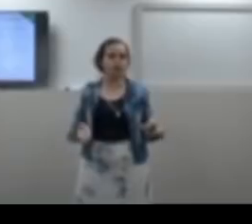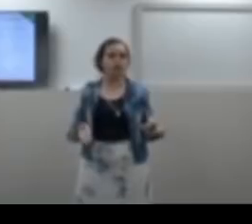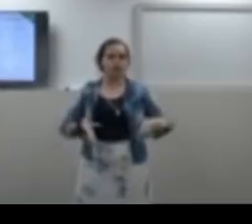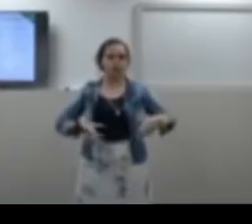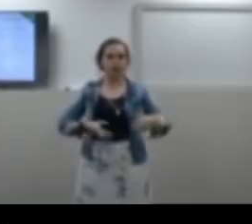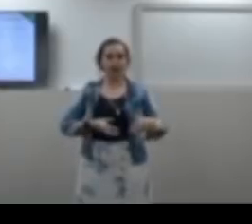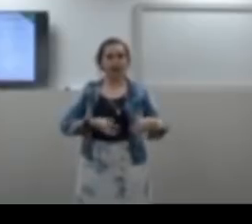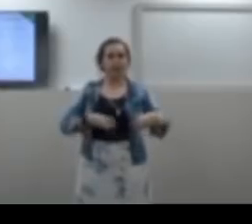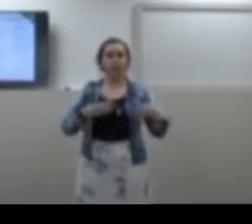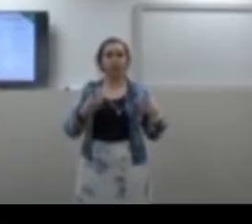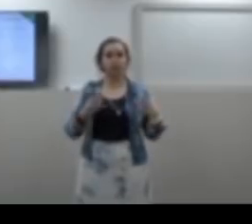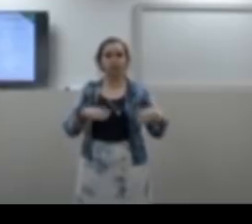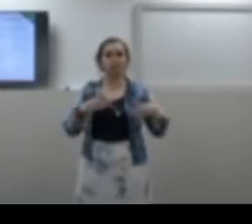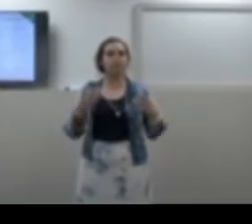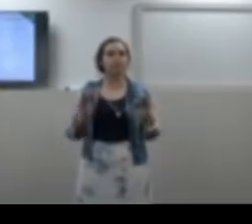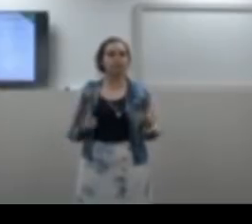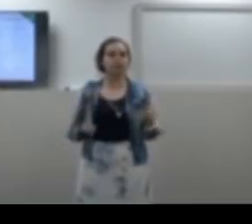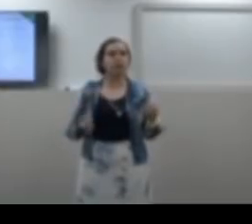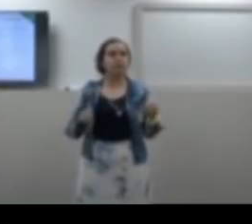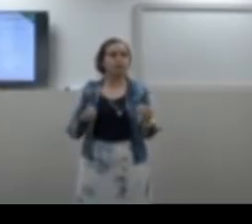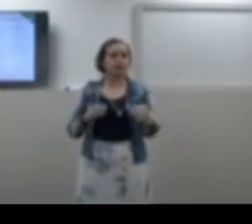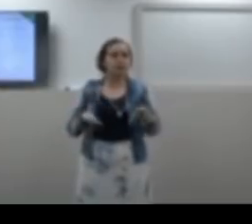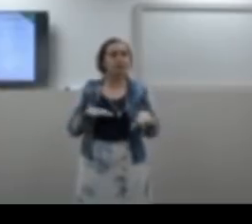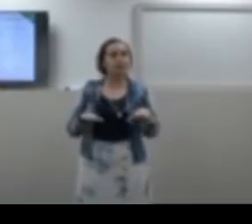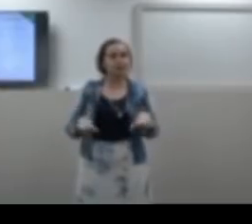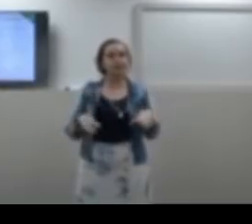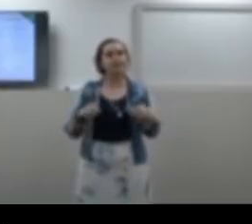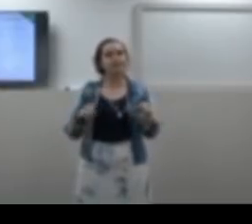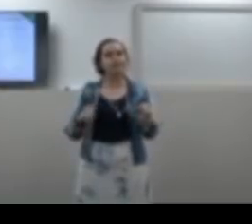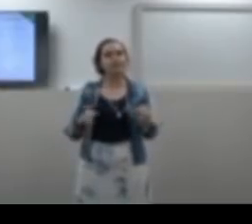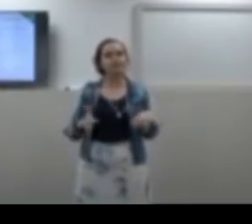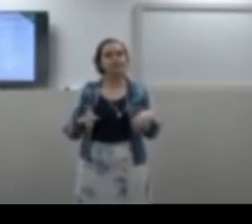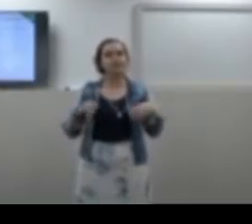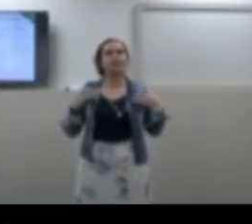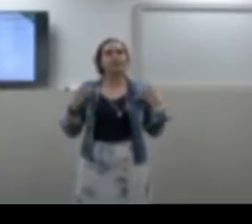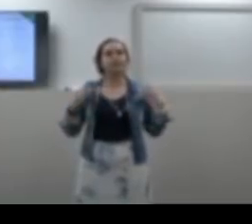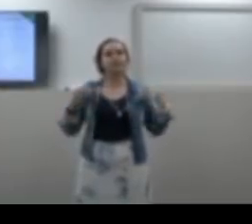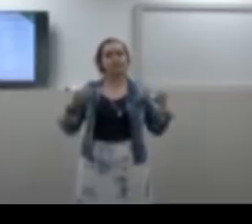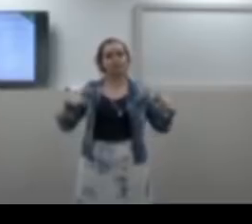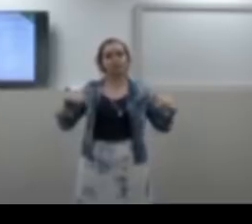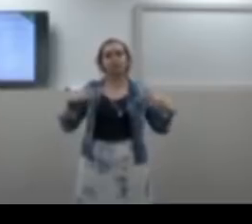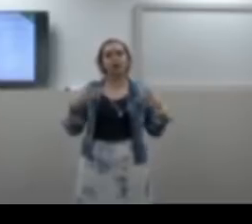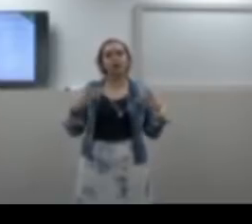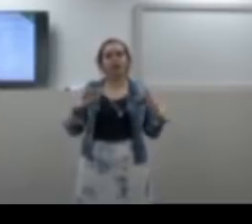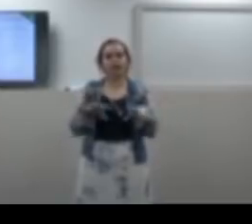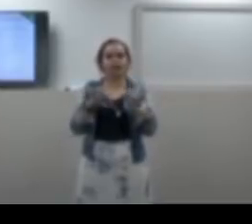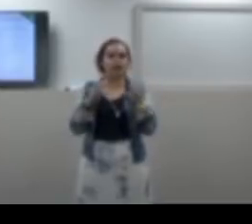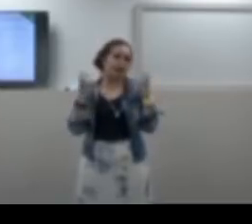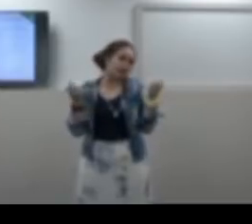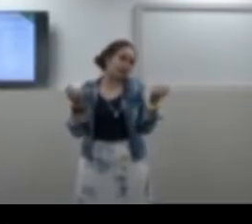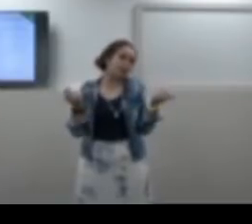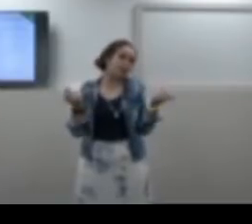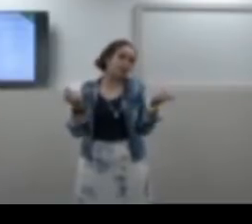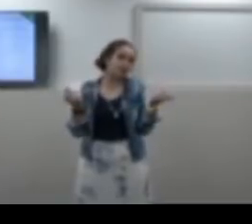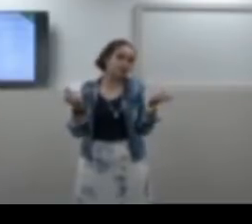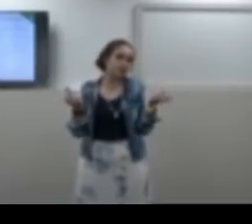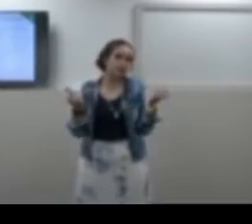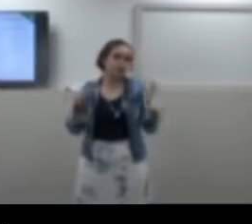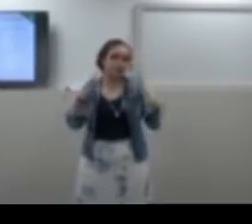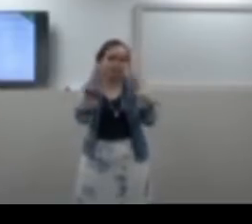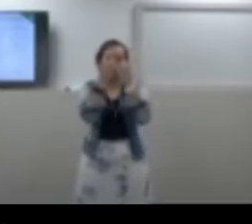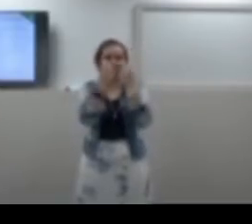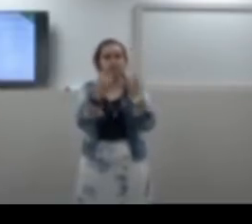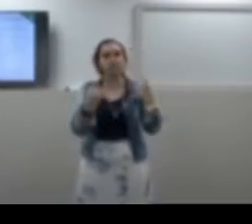muito forte, não é uma raiz muito desenvolvida. Por quê? Porque elas são gramíneas, são arbustos, então o solo é